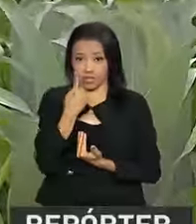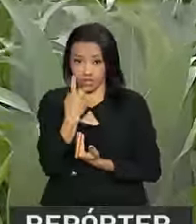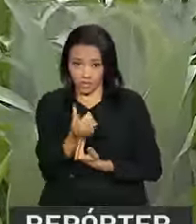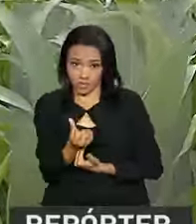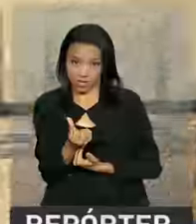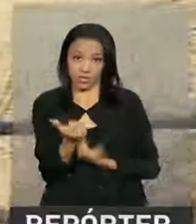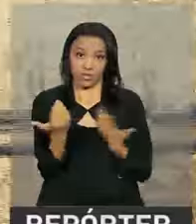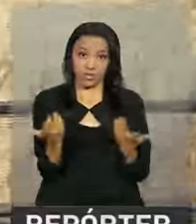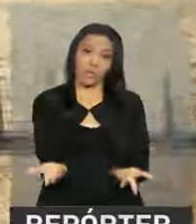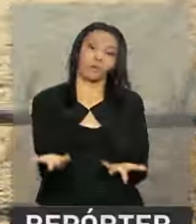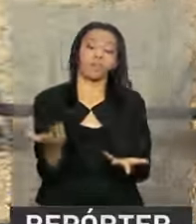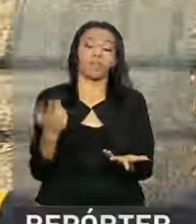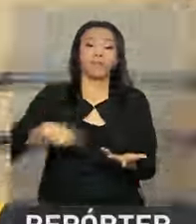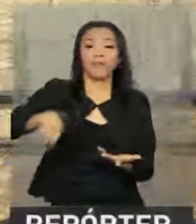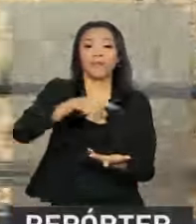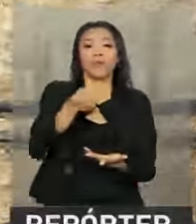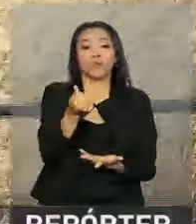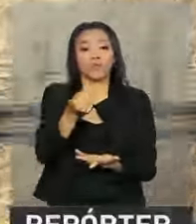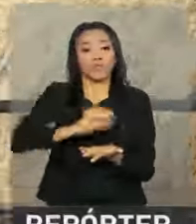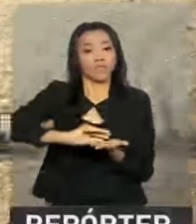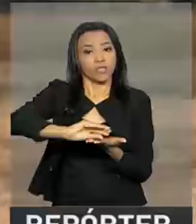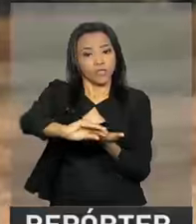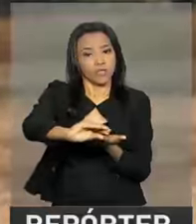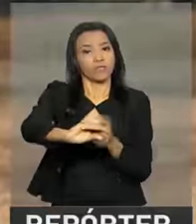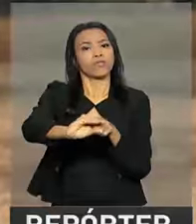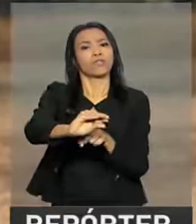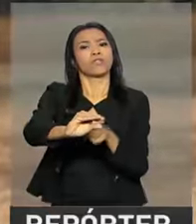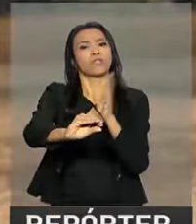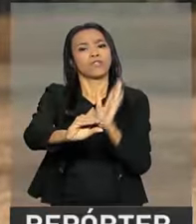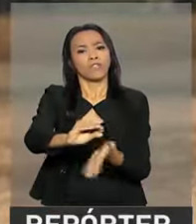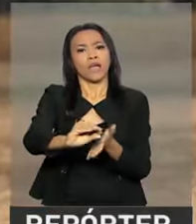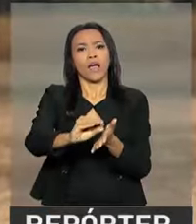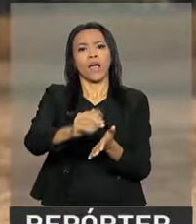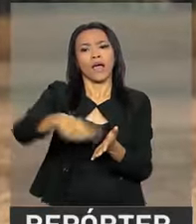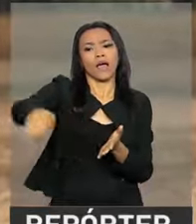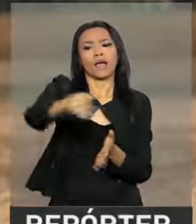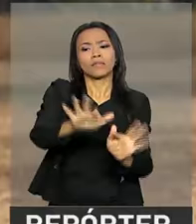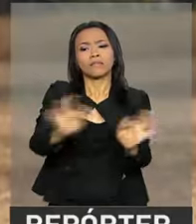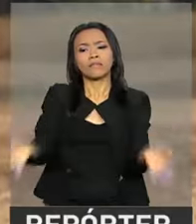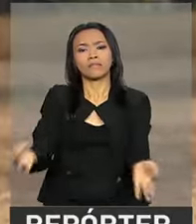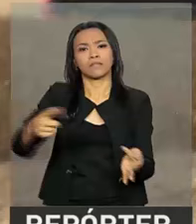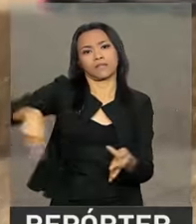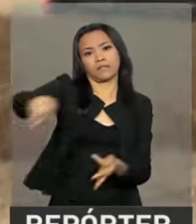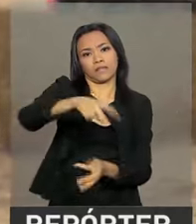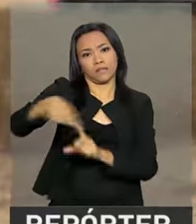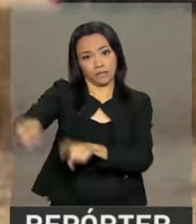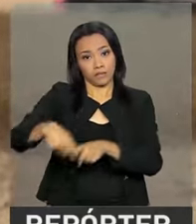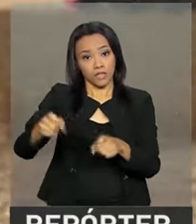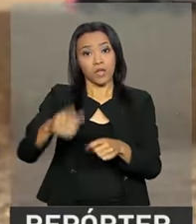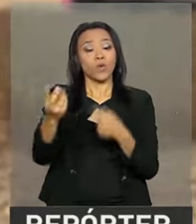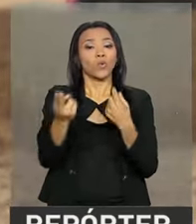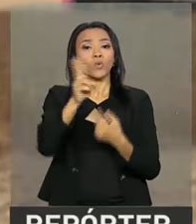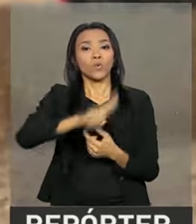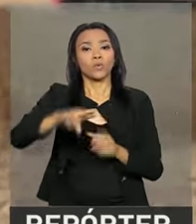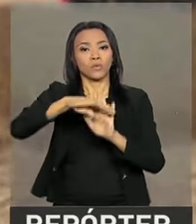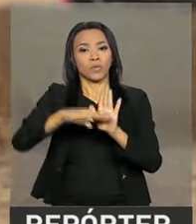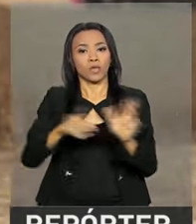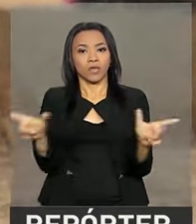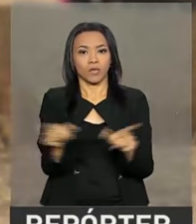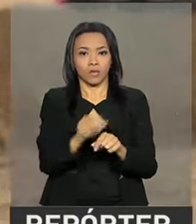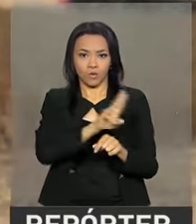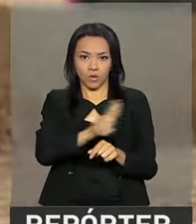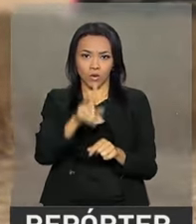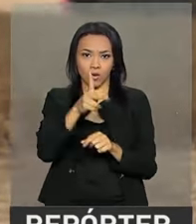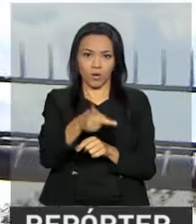2016. E os recursos, eles estão disponíveis a médios produtores rurais por meio do Pronamp e no Banco do